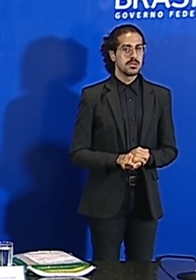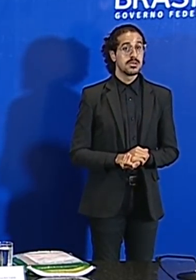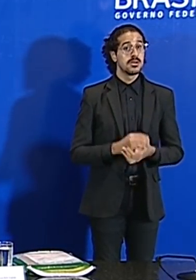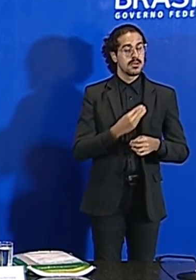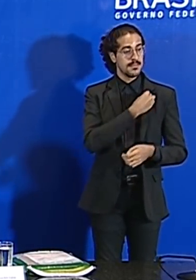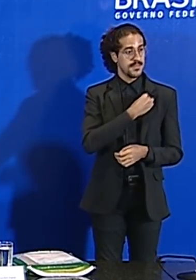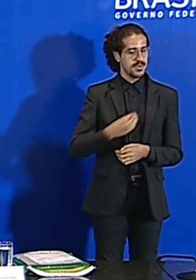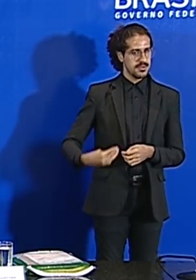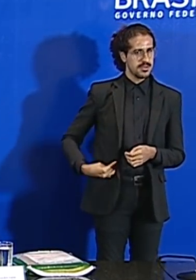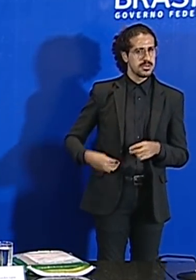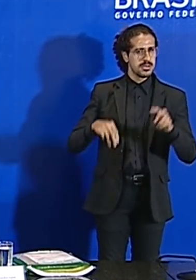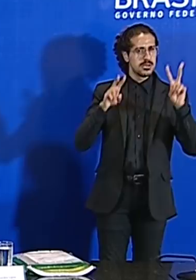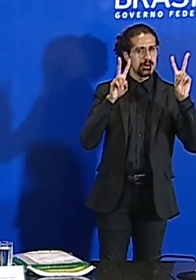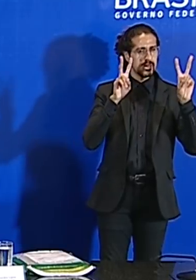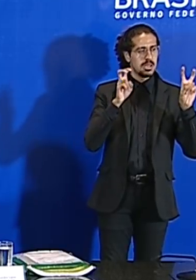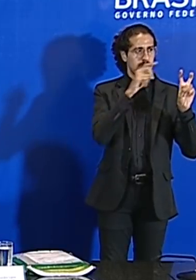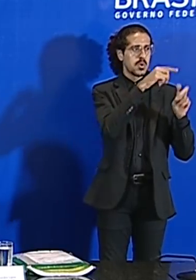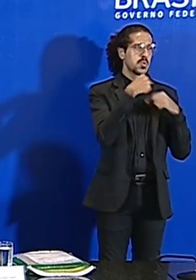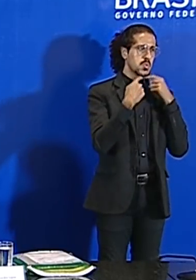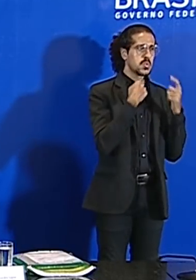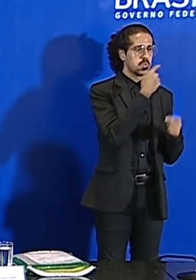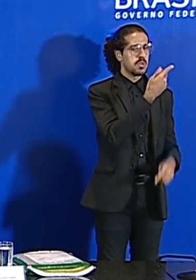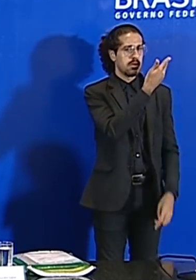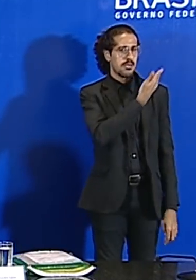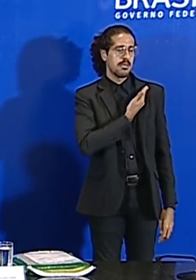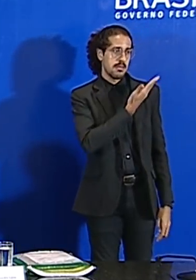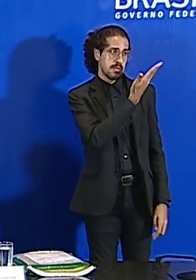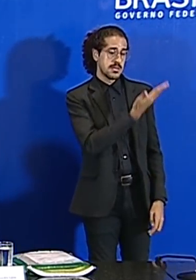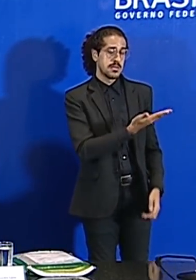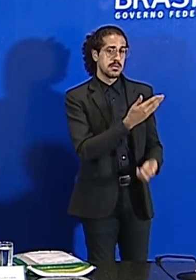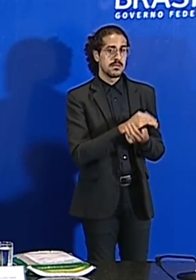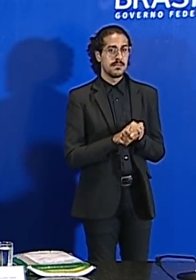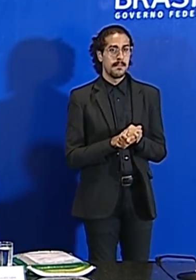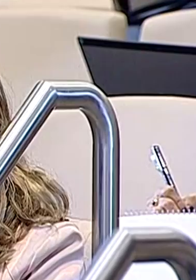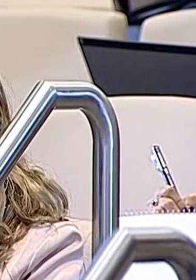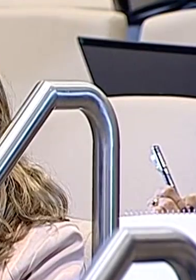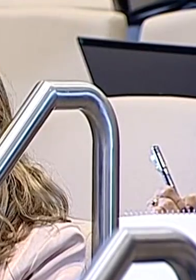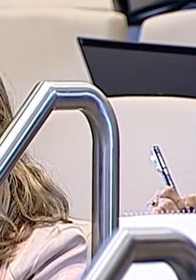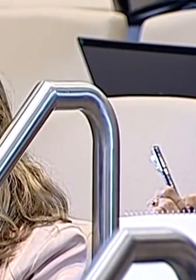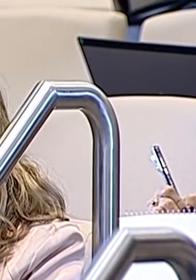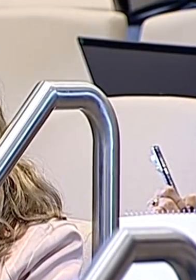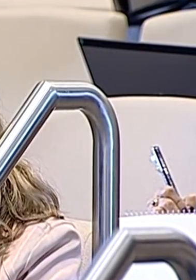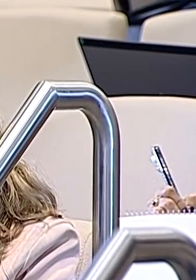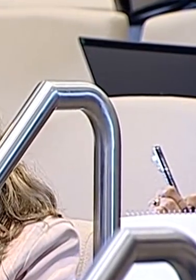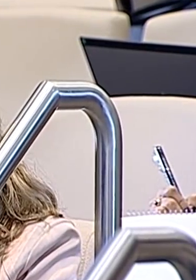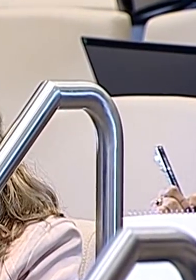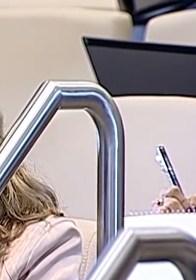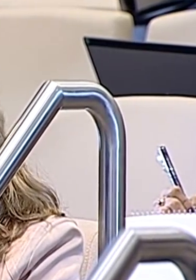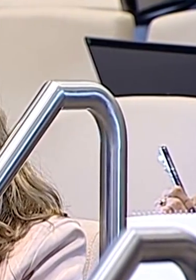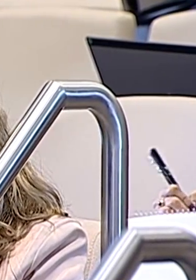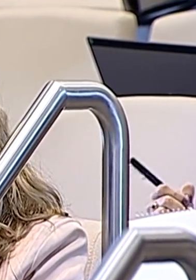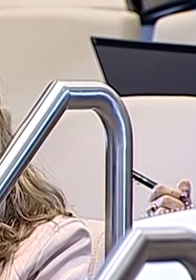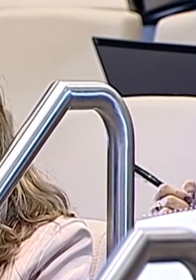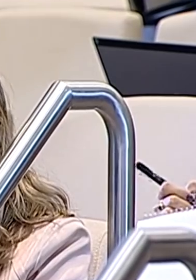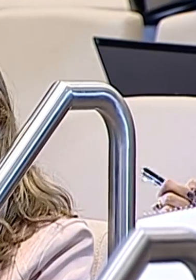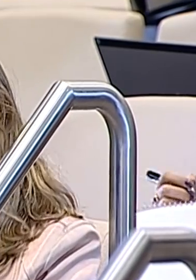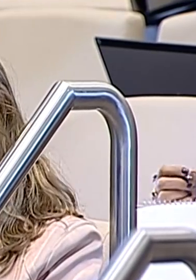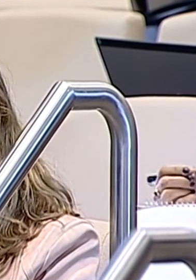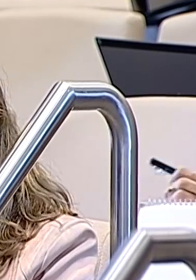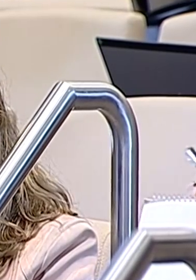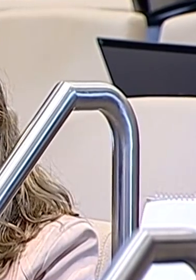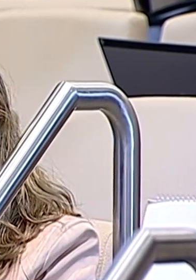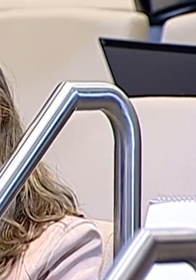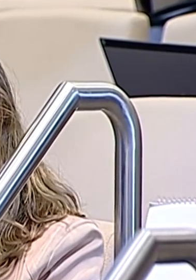Ministro, só para reforçar a dúvida da colega, só a minha dúvida, na verdade, o senhor disse que a polícia está chegando à pessoa, mas já